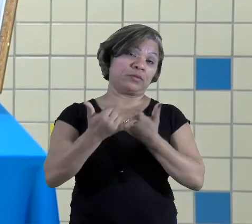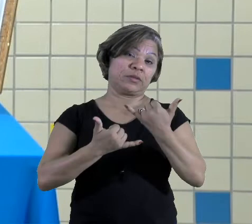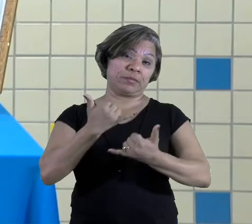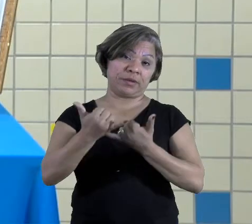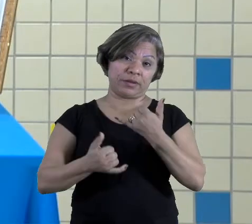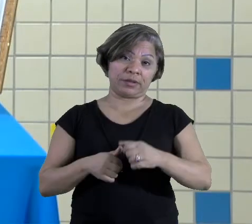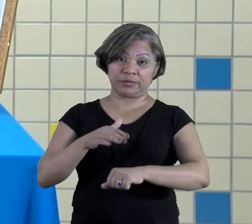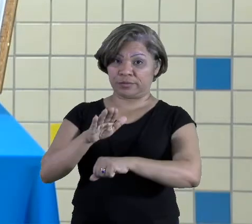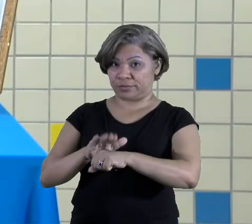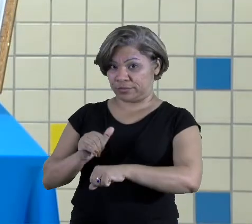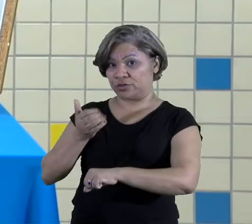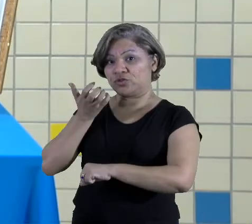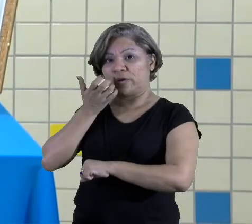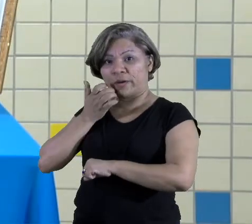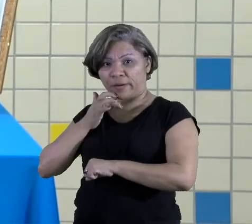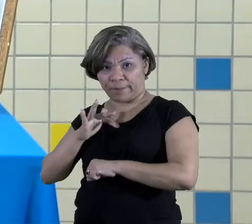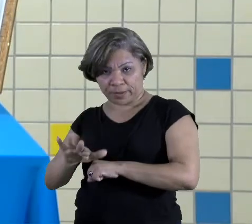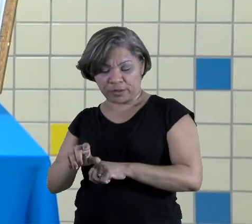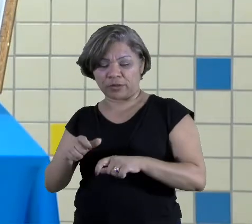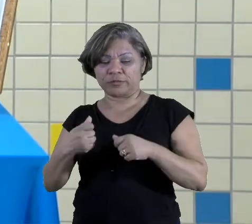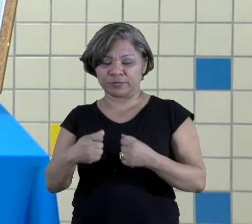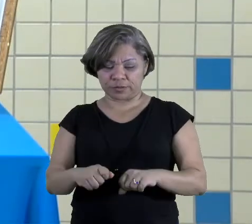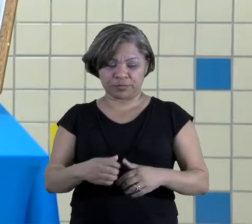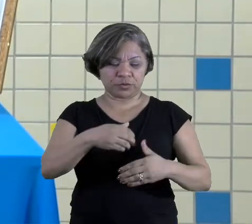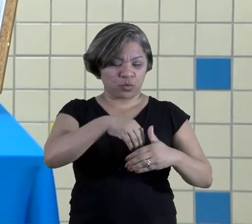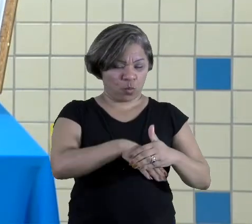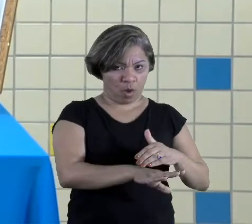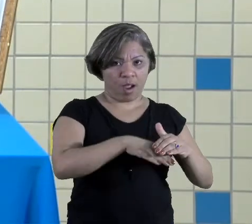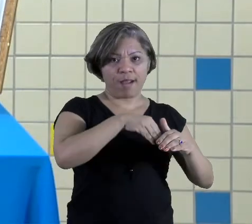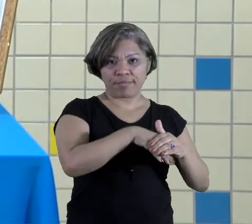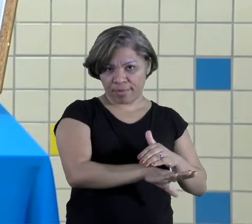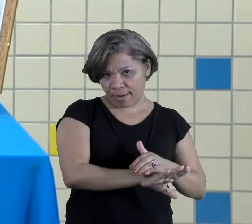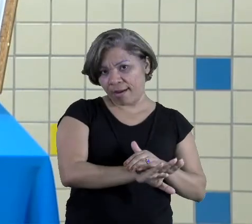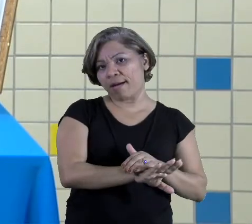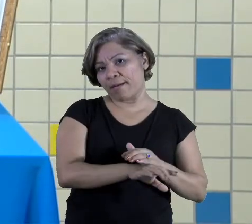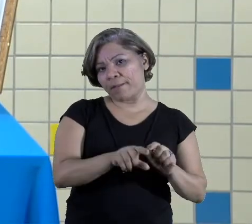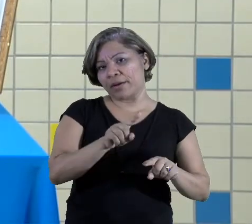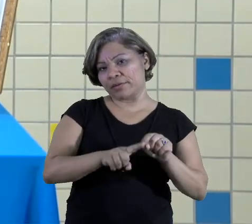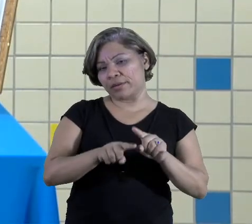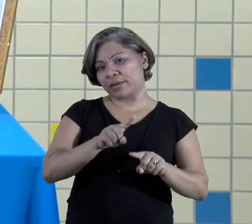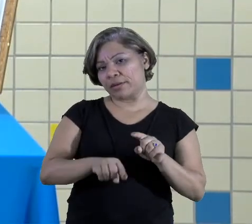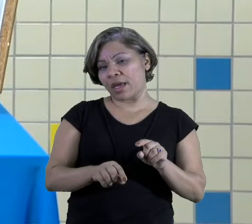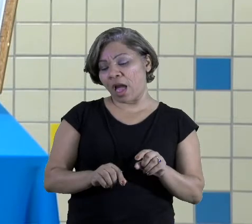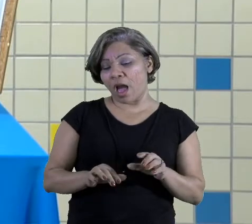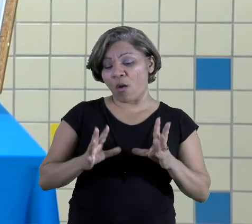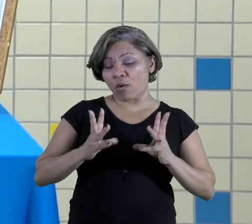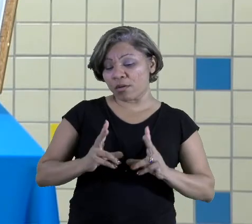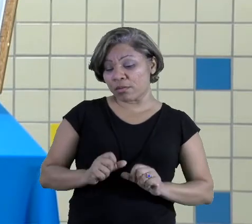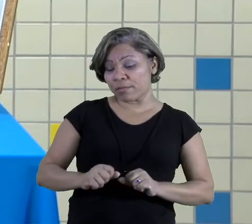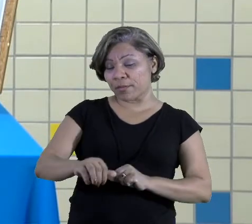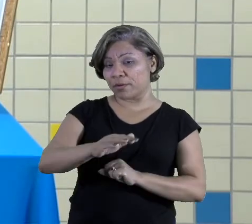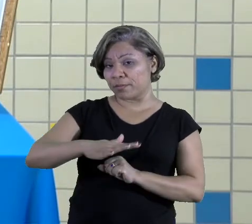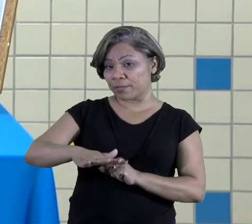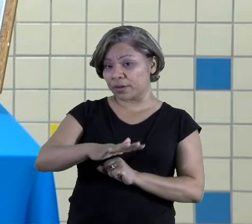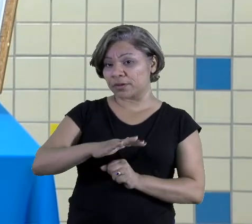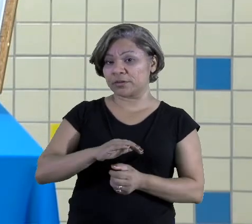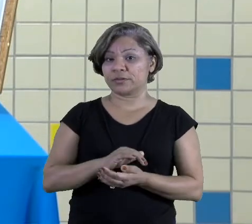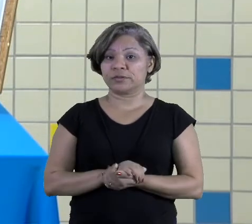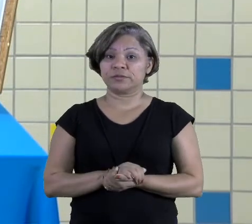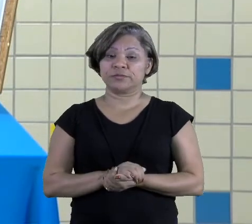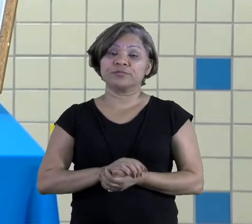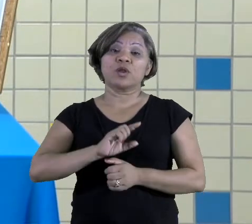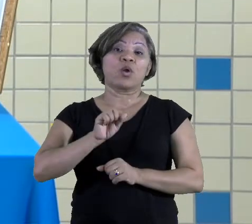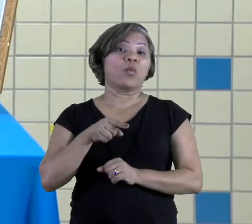criança para guardar todo o material que foi usado e também para limpar os espaços. Bom, outra coisa que nós professoras